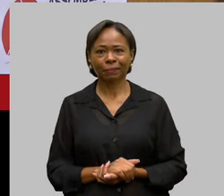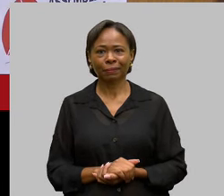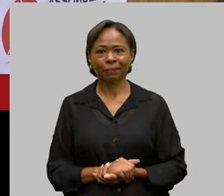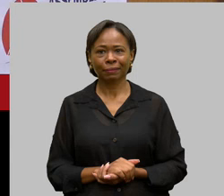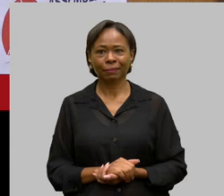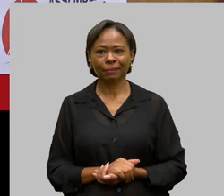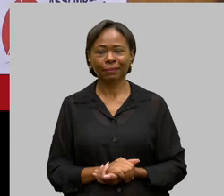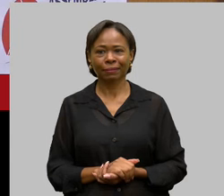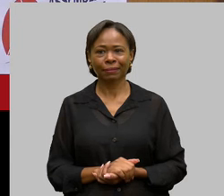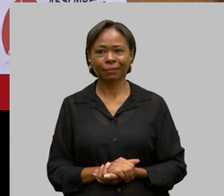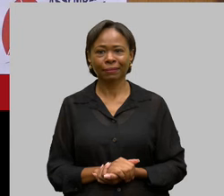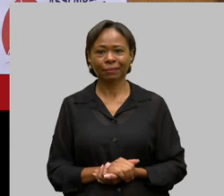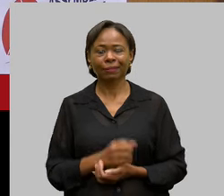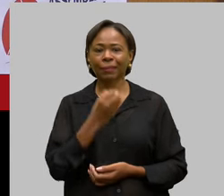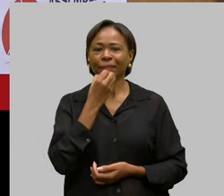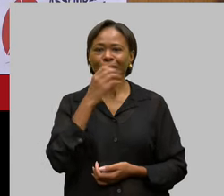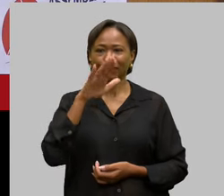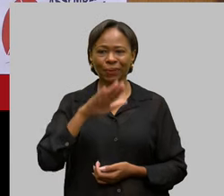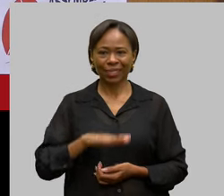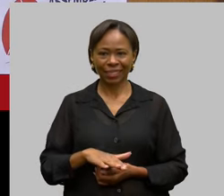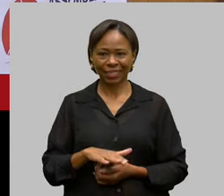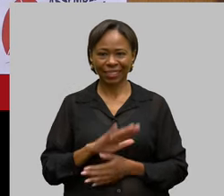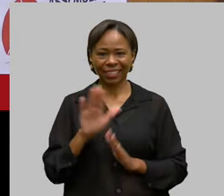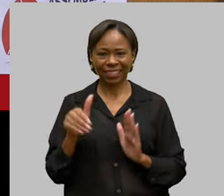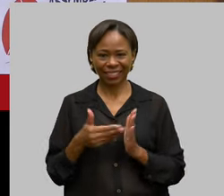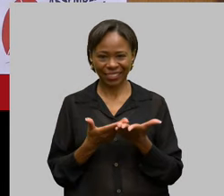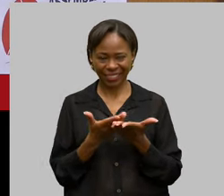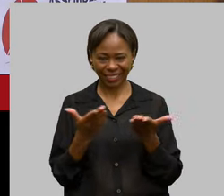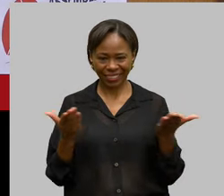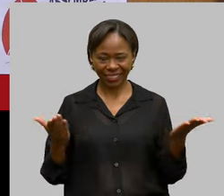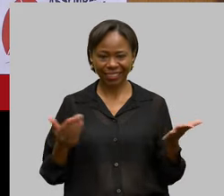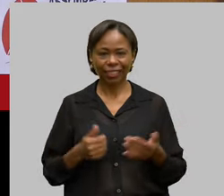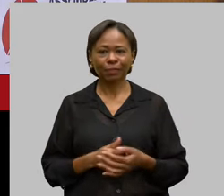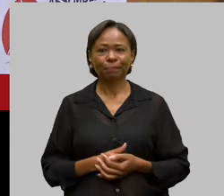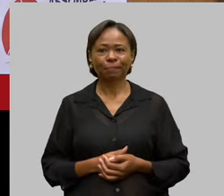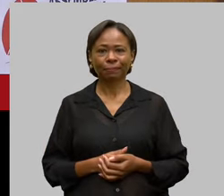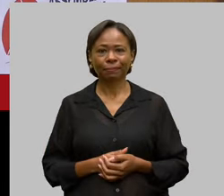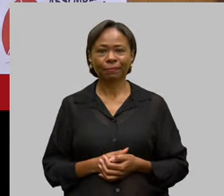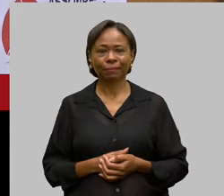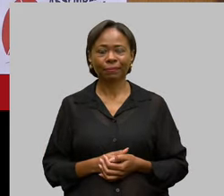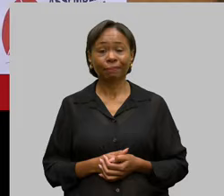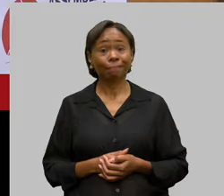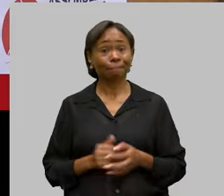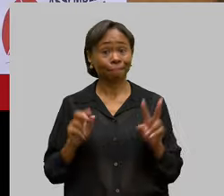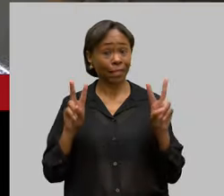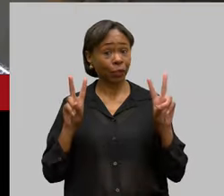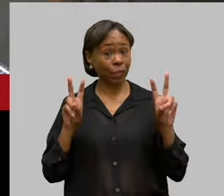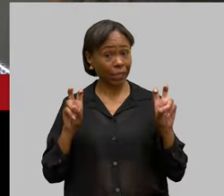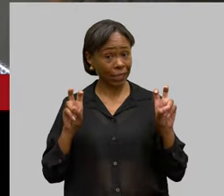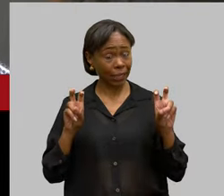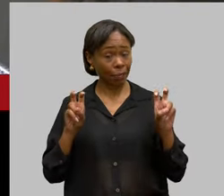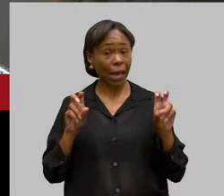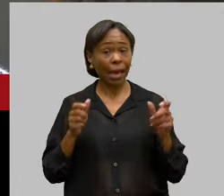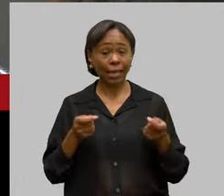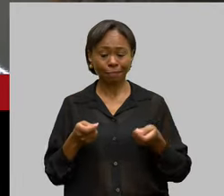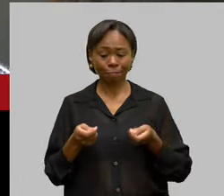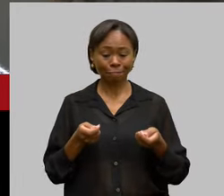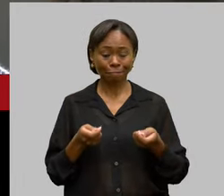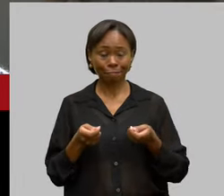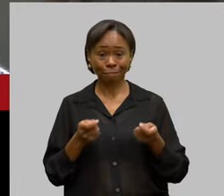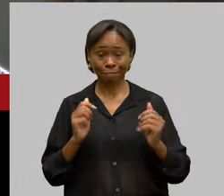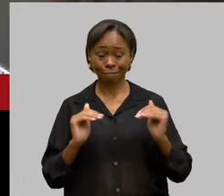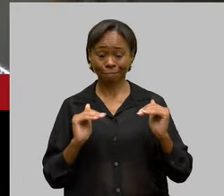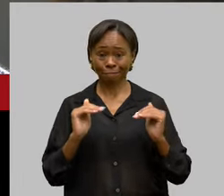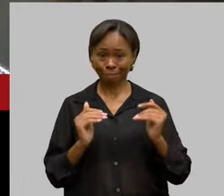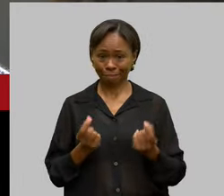Gerais Boa tarde a todos como o assunto aqui é equilíbrio financeira atuarial a gente